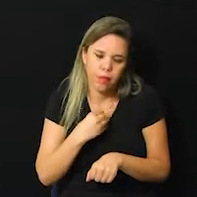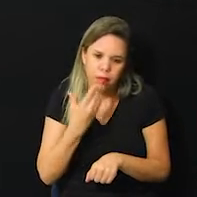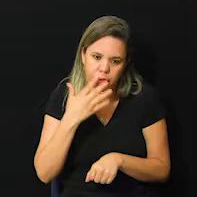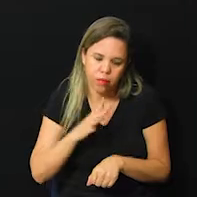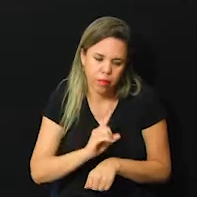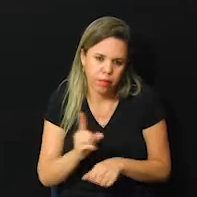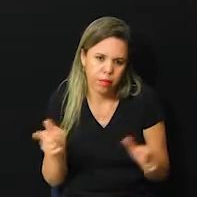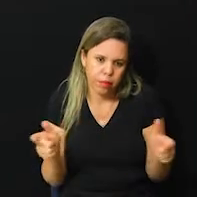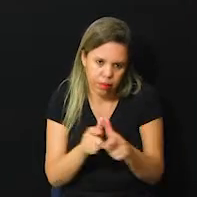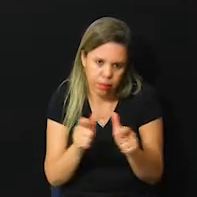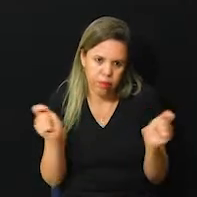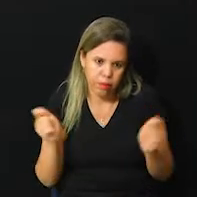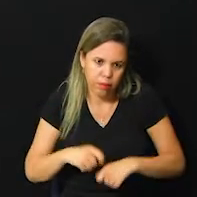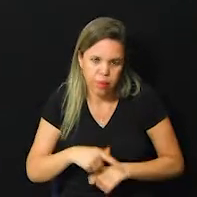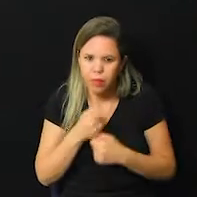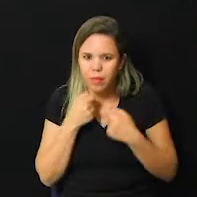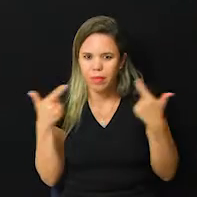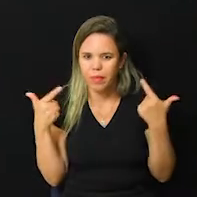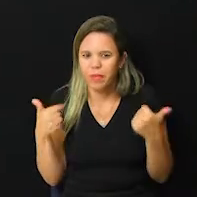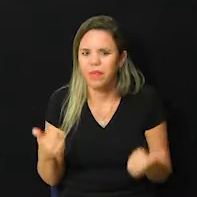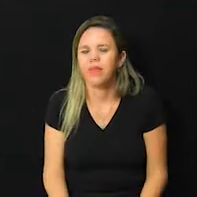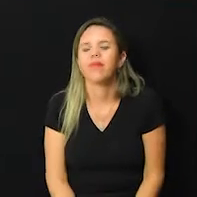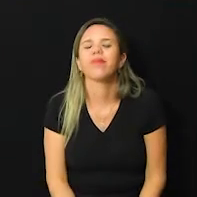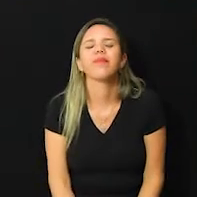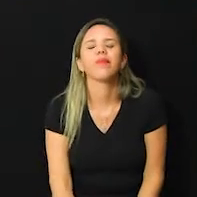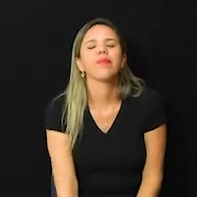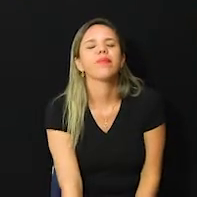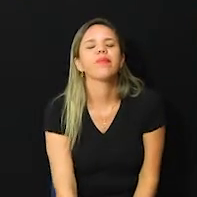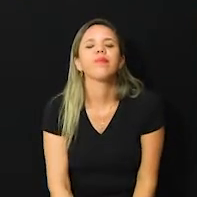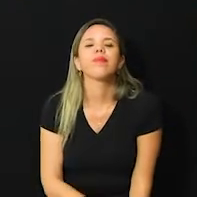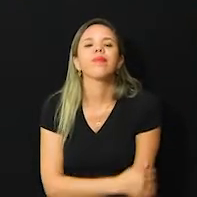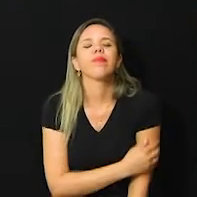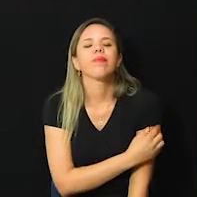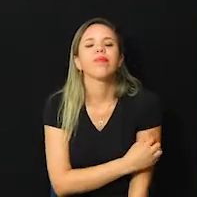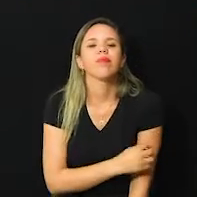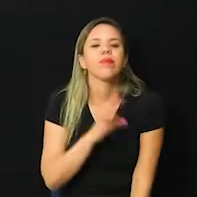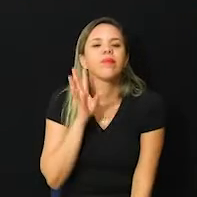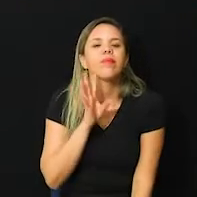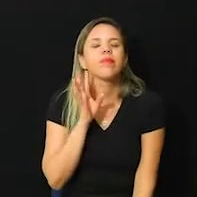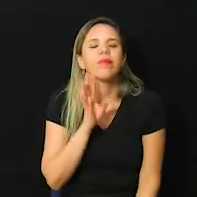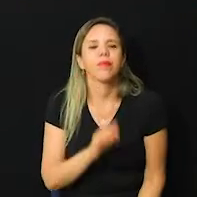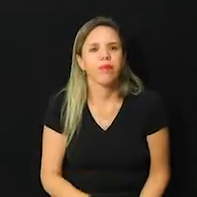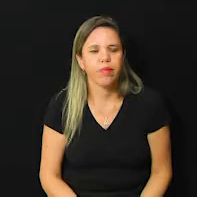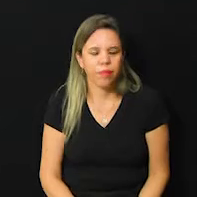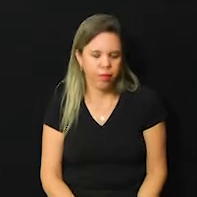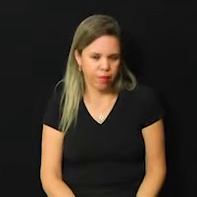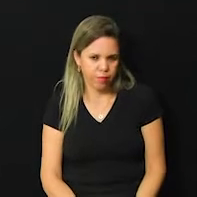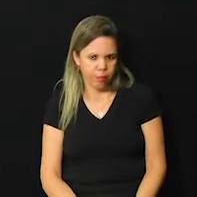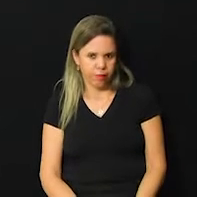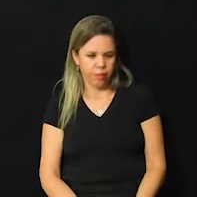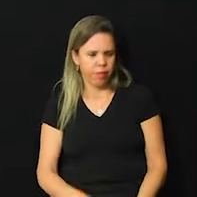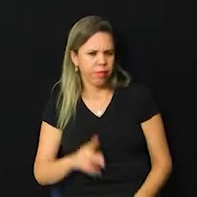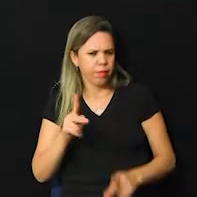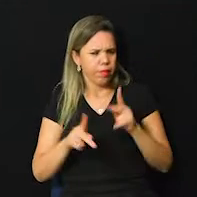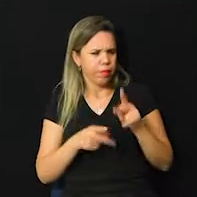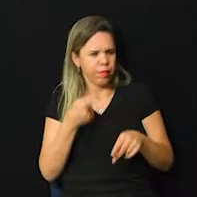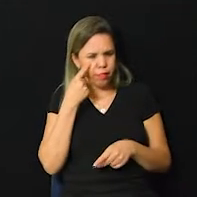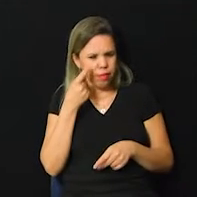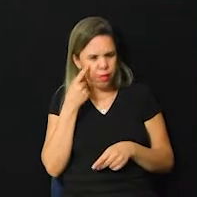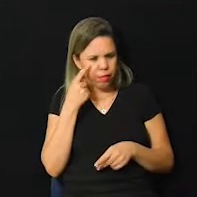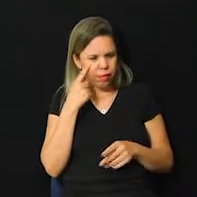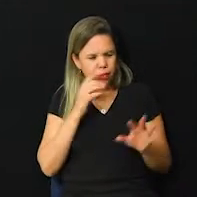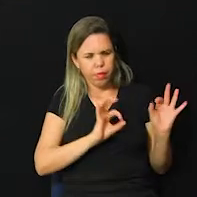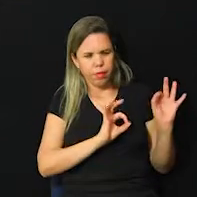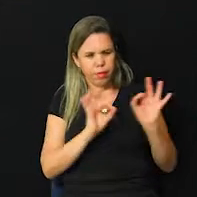minoria é uma sorte entendi bacana bom é para o pessoal entender